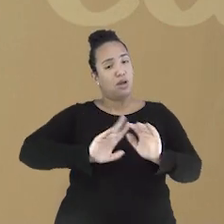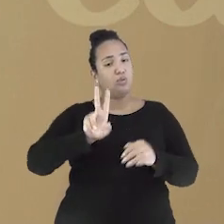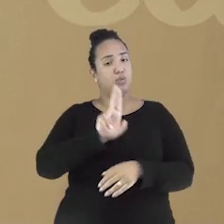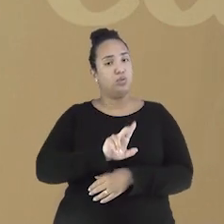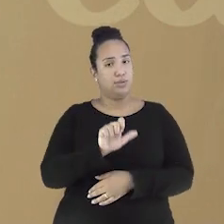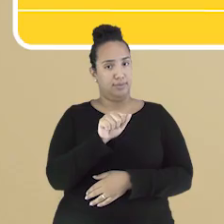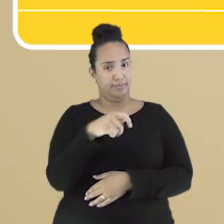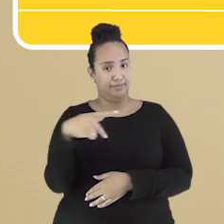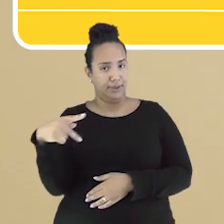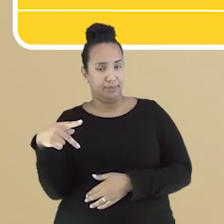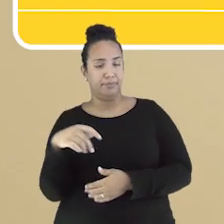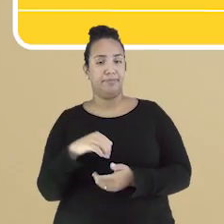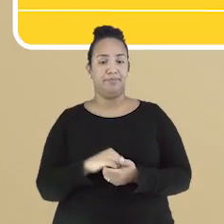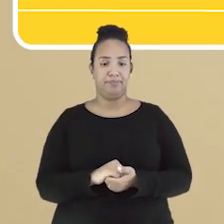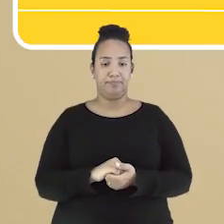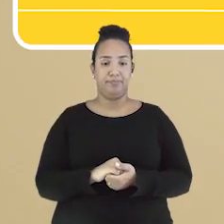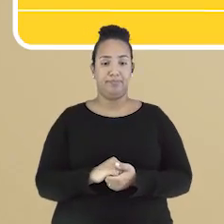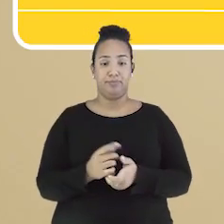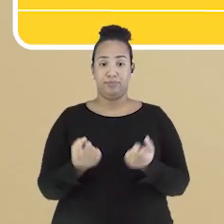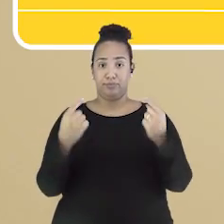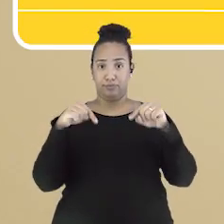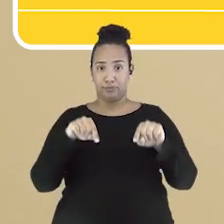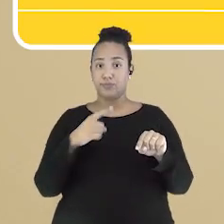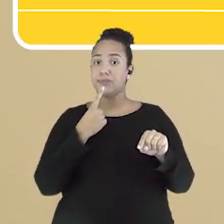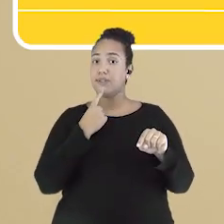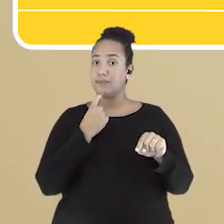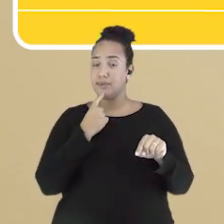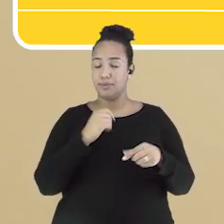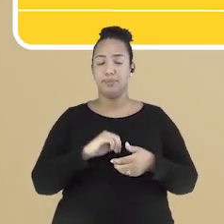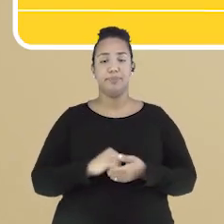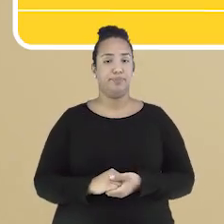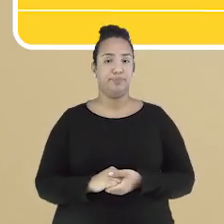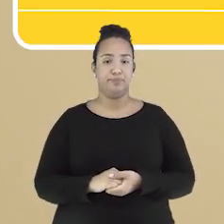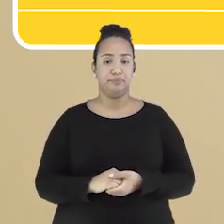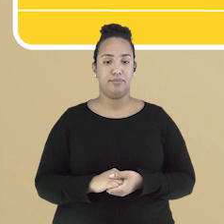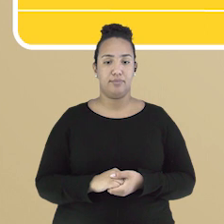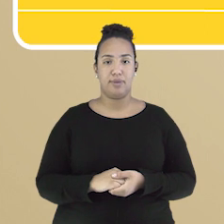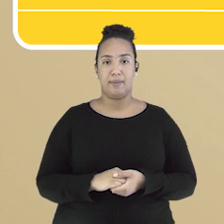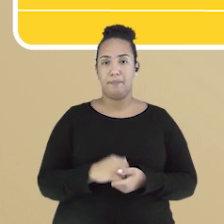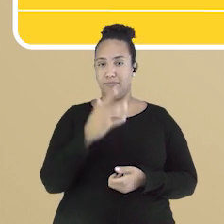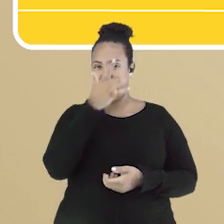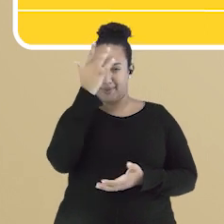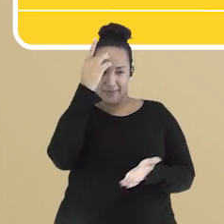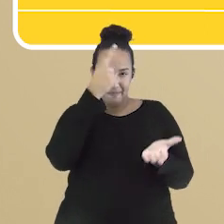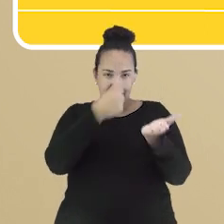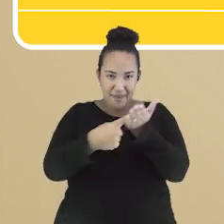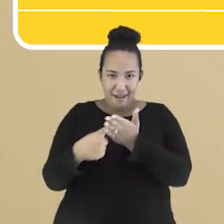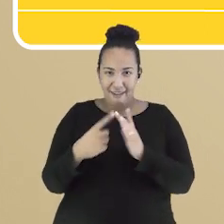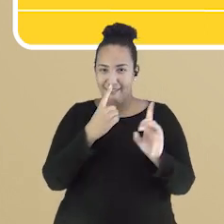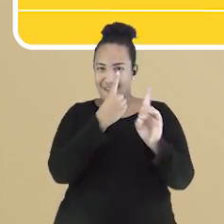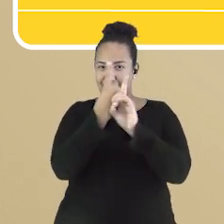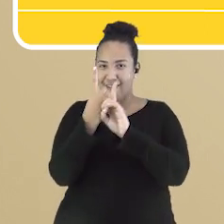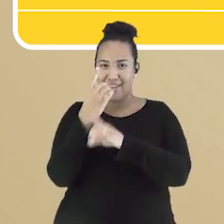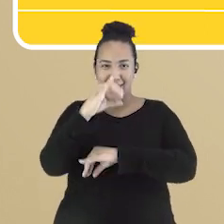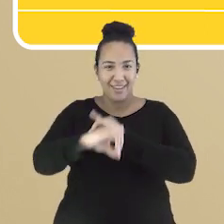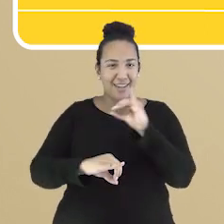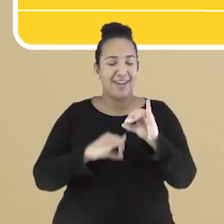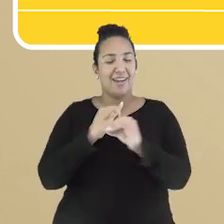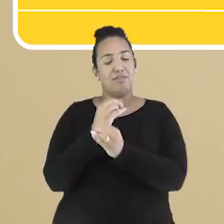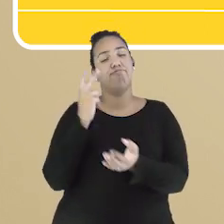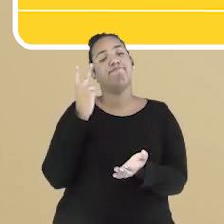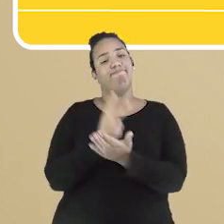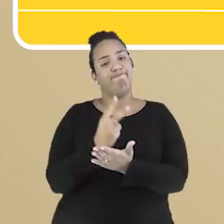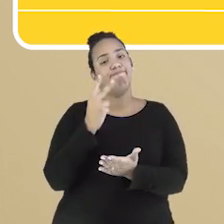desses aplicativos. Na metade do parágrafo, temos o trecho. Os encontros marcados pela internet não deixarão de existir por causa